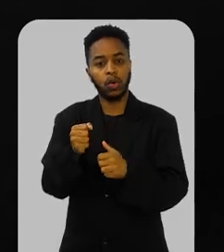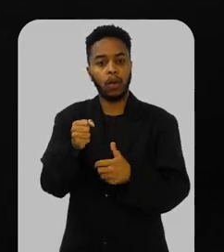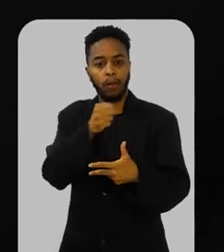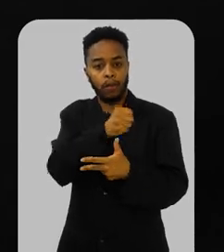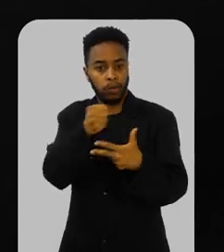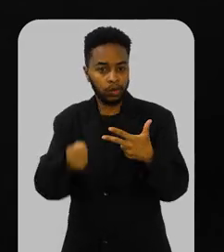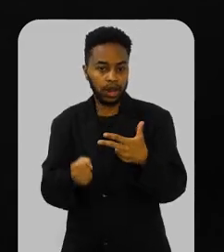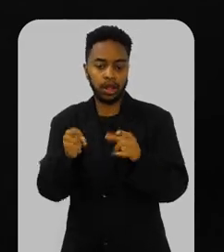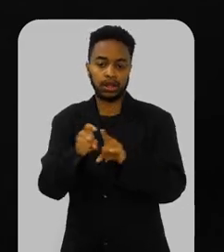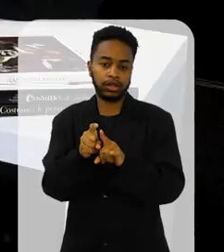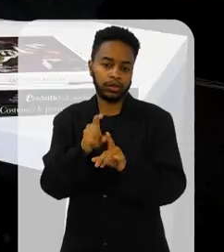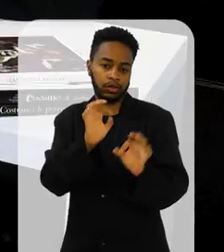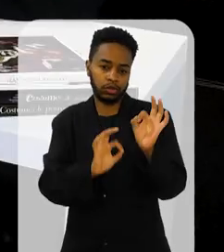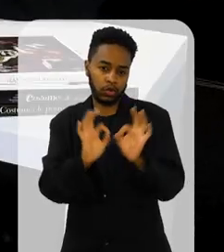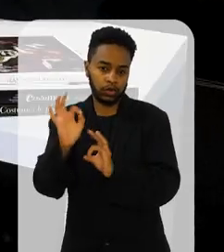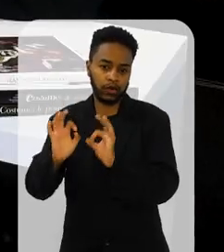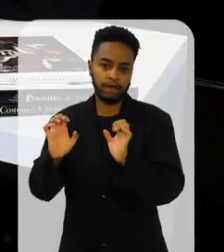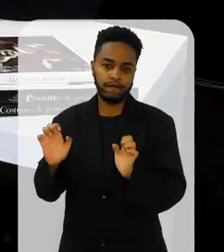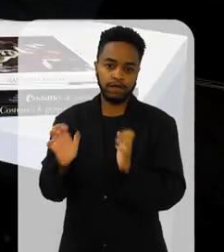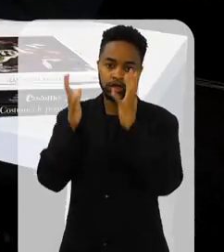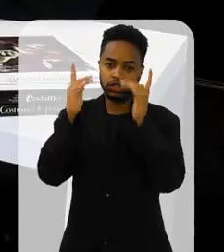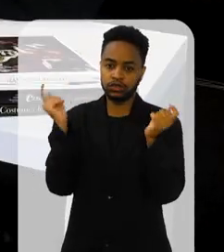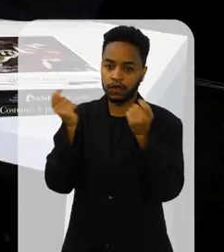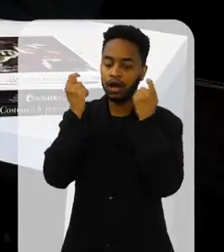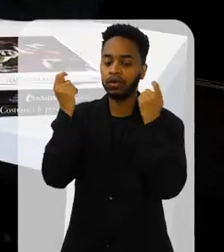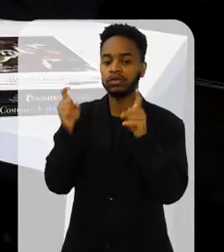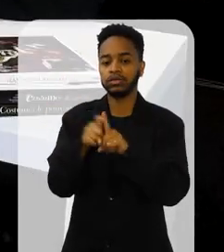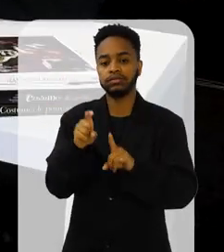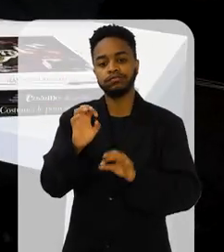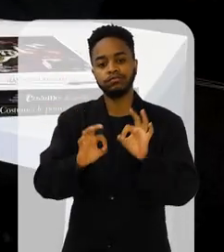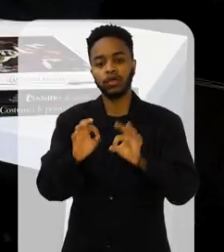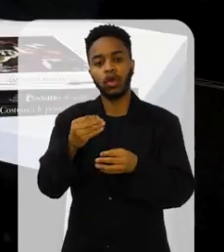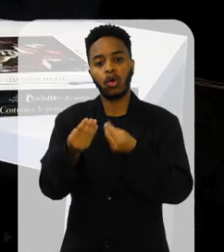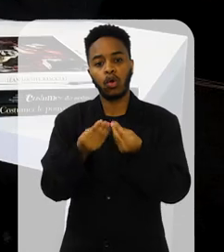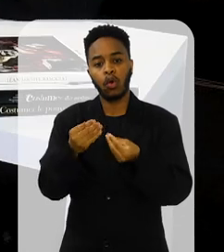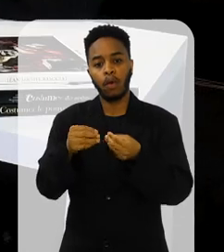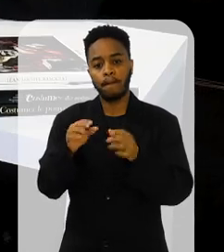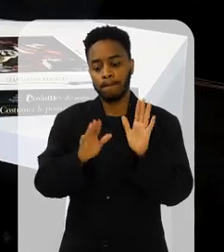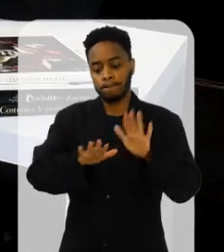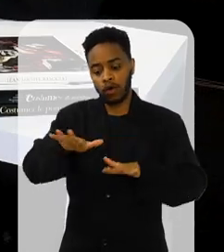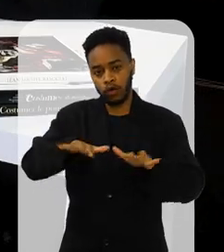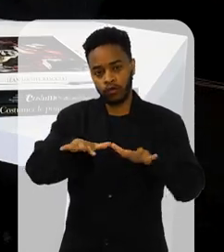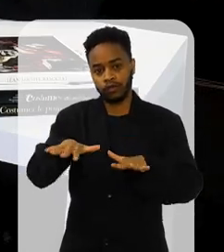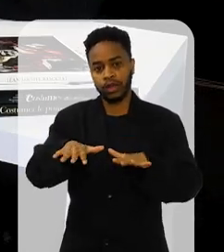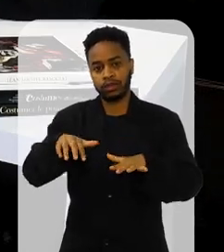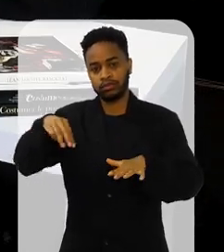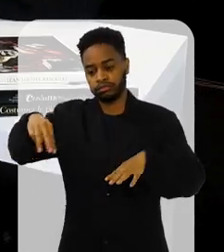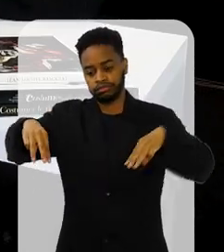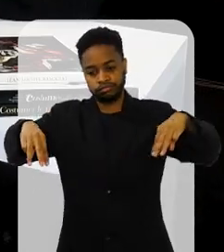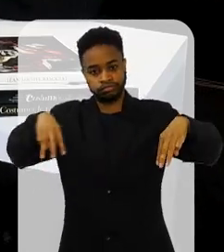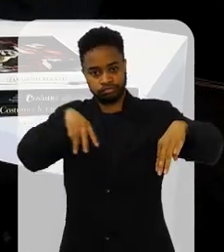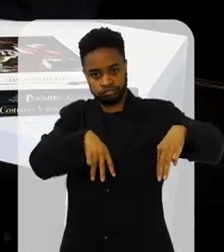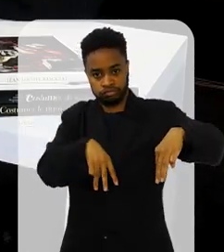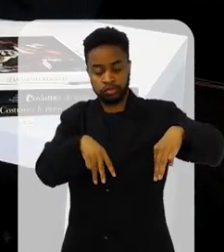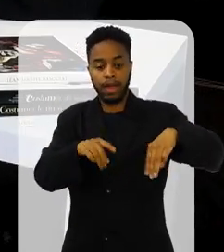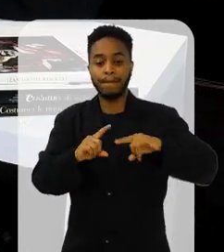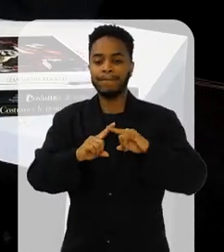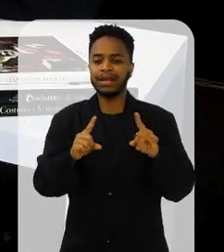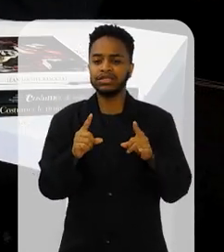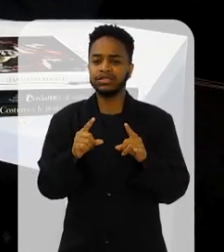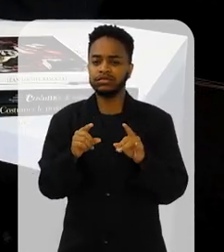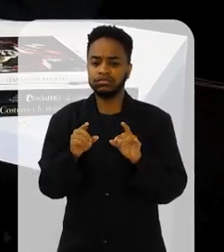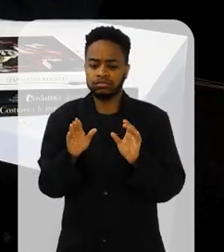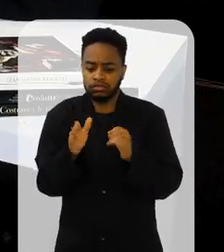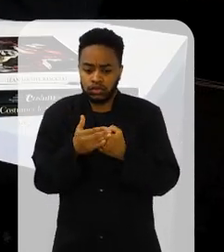todo outro aparato, né, da organização do festival, para poder gerenciar essa movimentação deles durante a festa. E eles